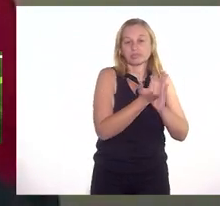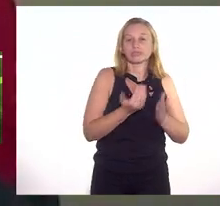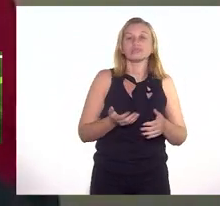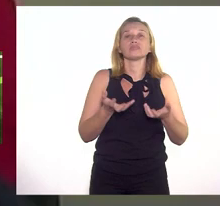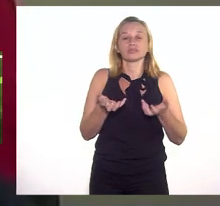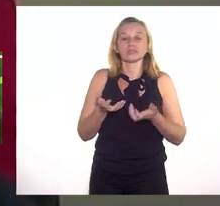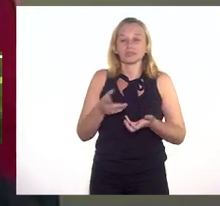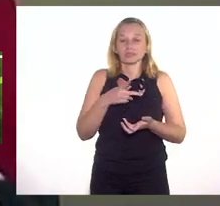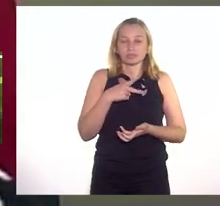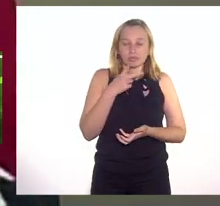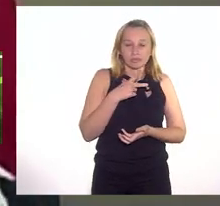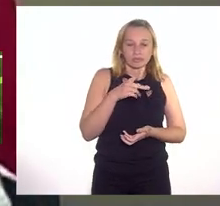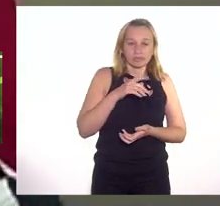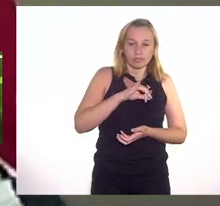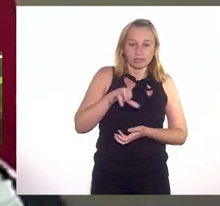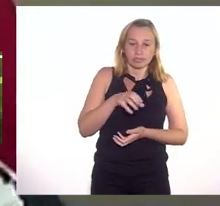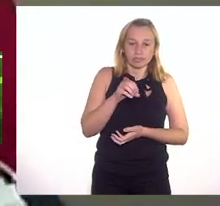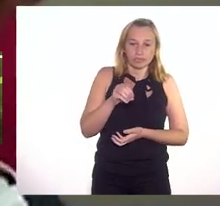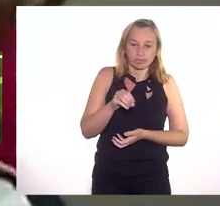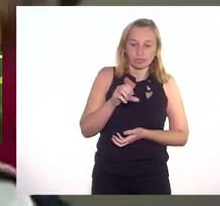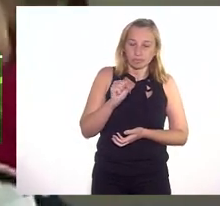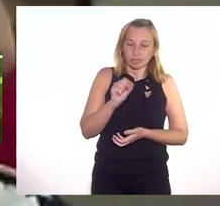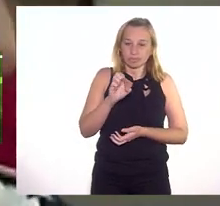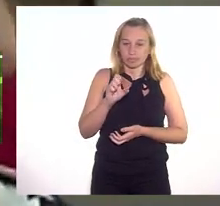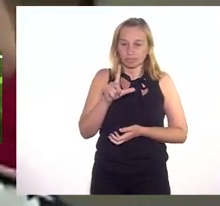queria passar para a Jocelyne Leal.